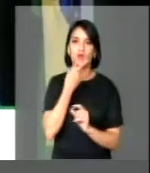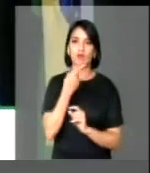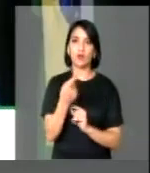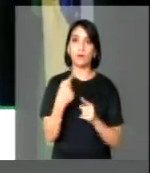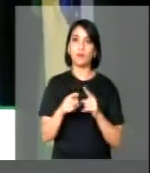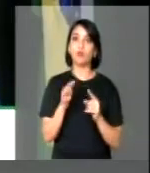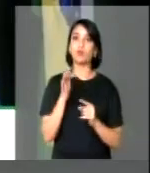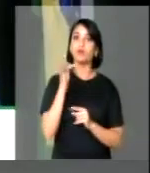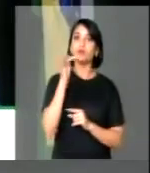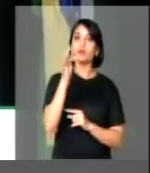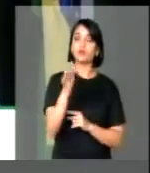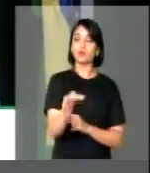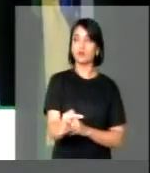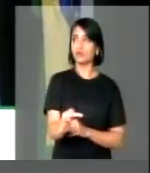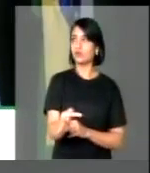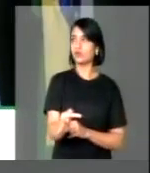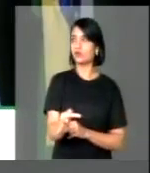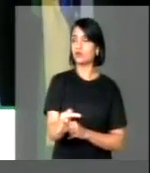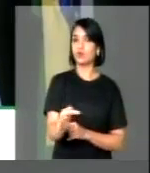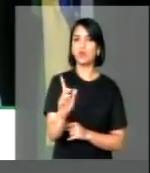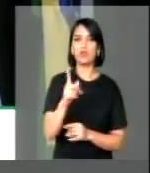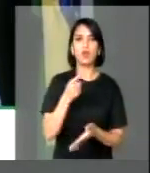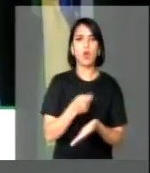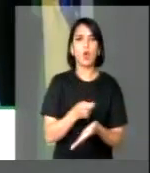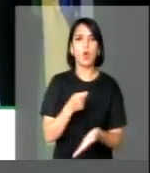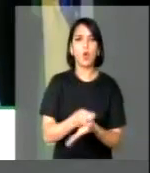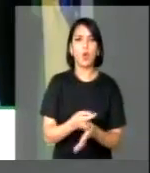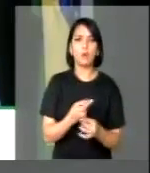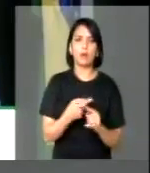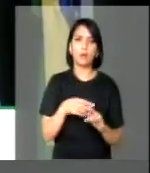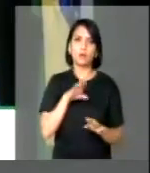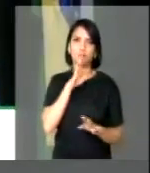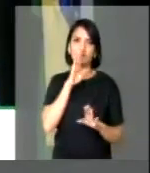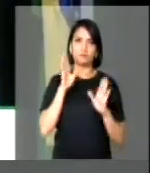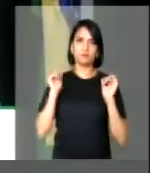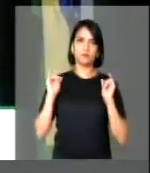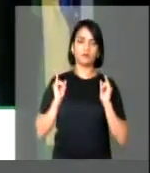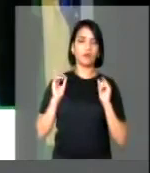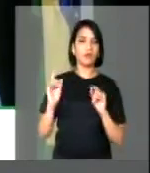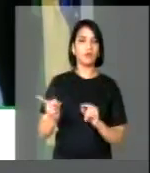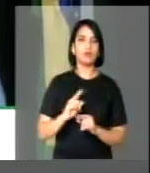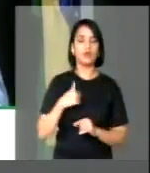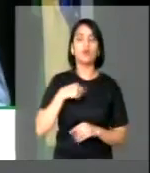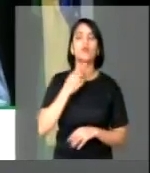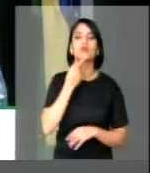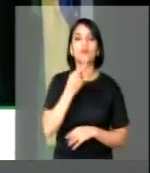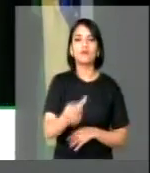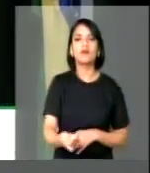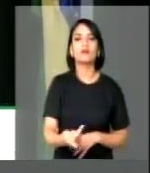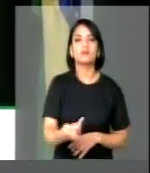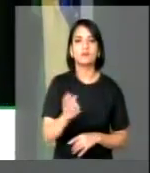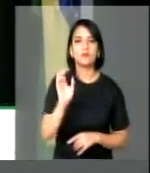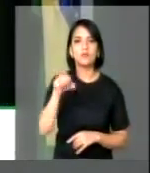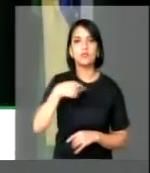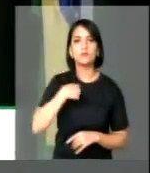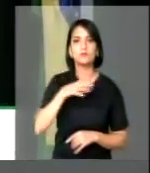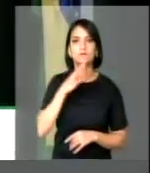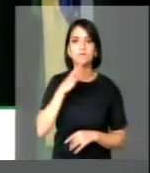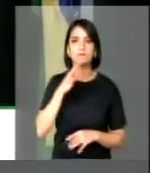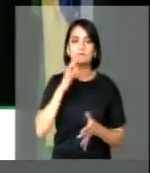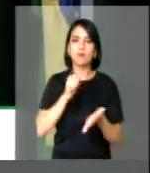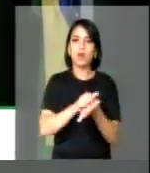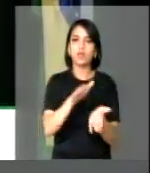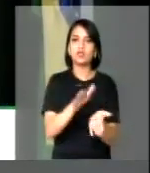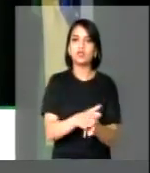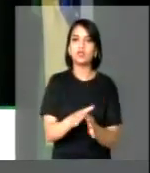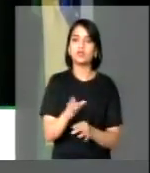futuro não me cobrem por omissão. Que fique o registro do